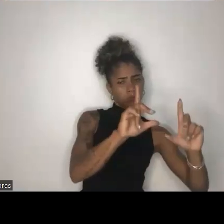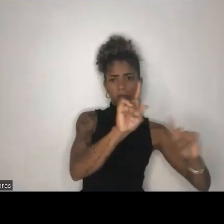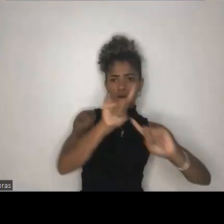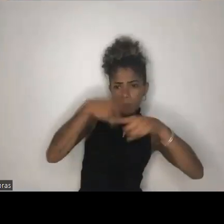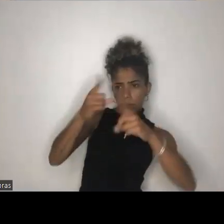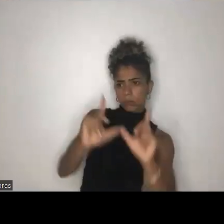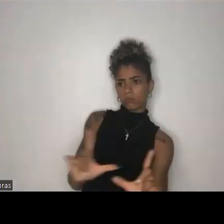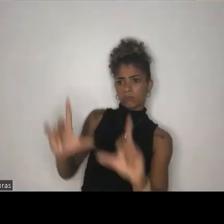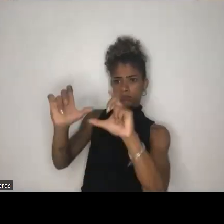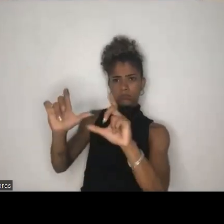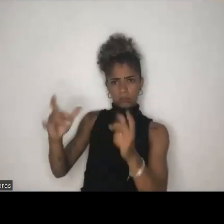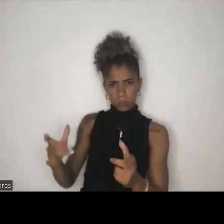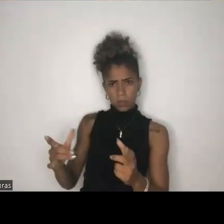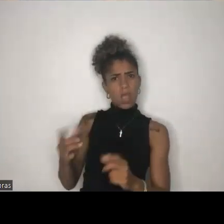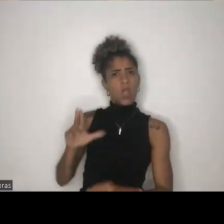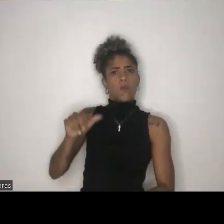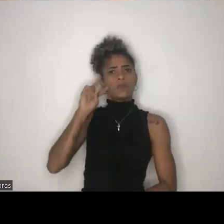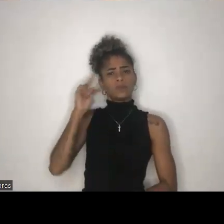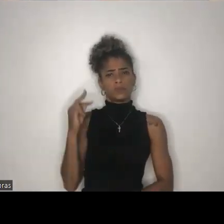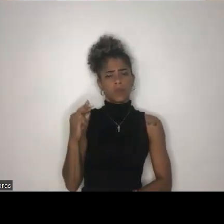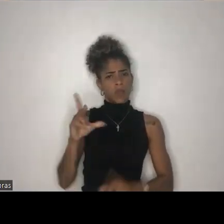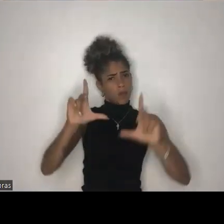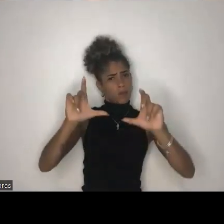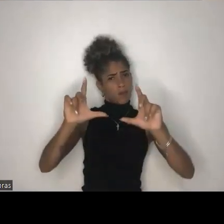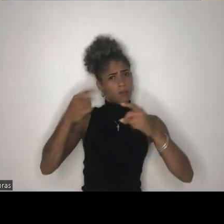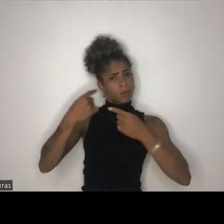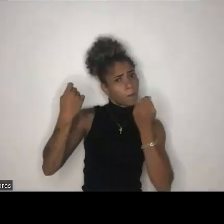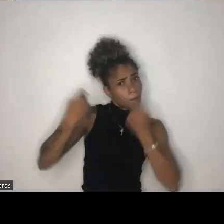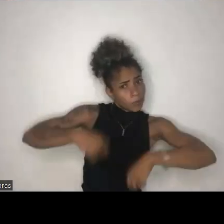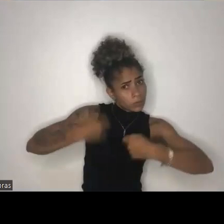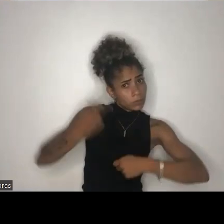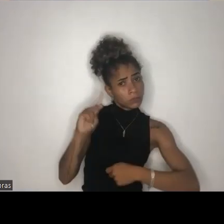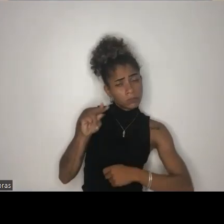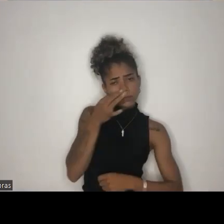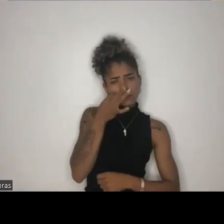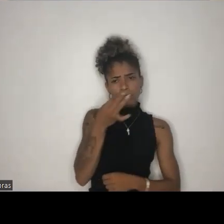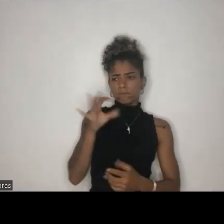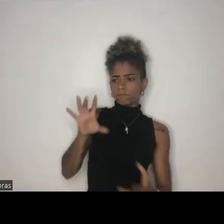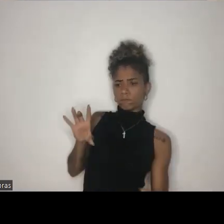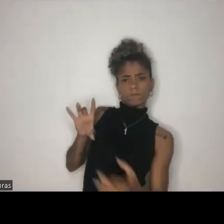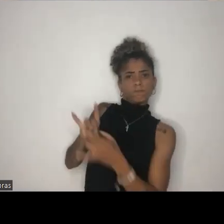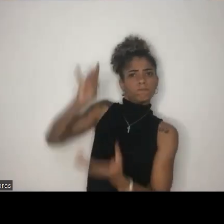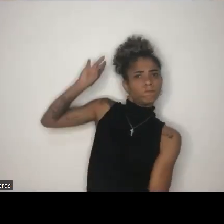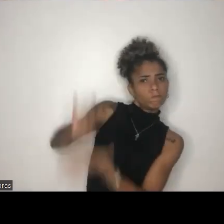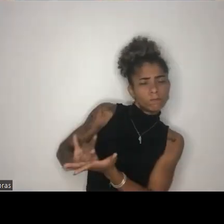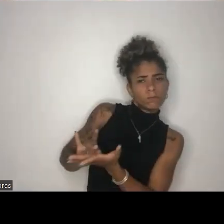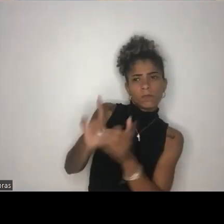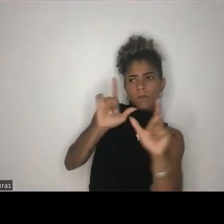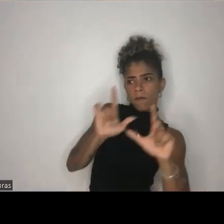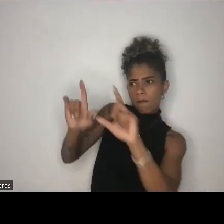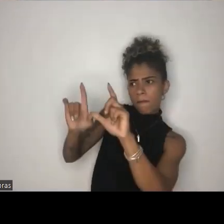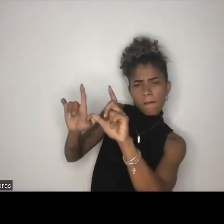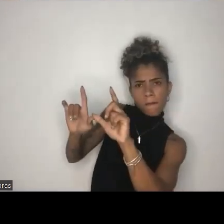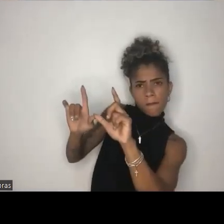esse Hobby do Olhar fotográfico porque eu preciso dele para mim conectar com a realidade porque eu tenho uma facilidade muito